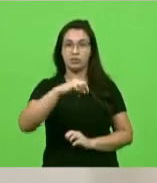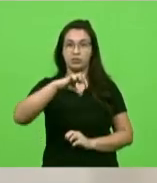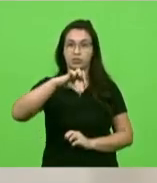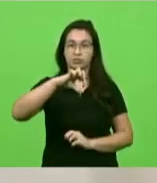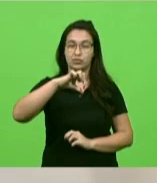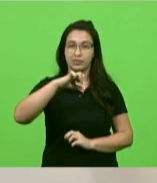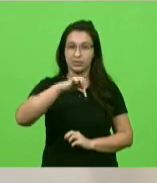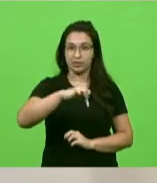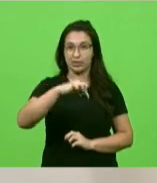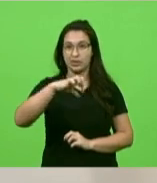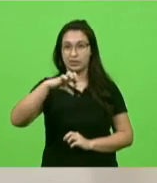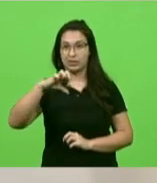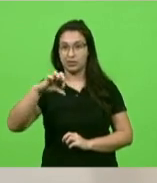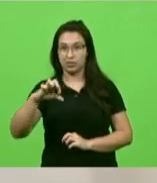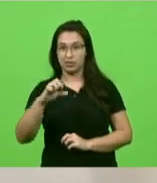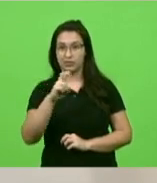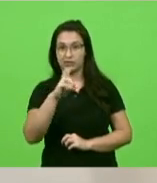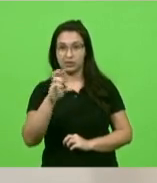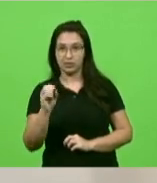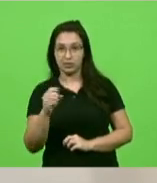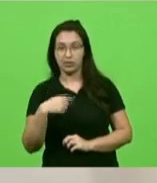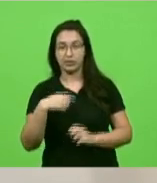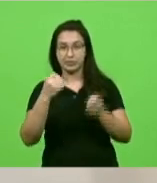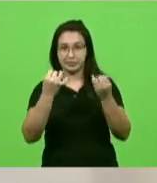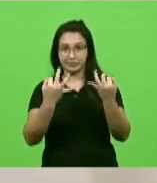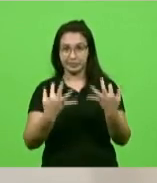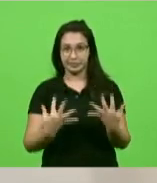1079-50. Esse é o relato, senhor presidente.